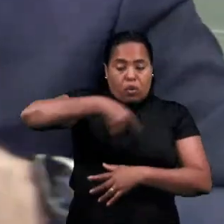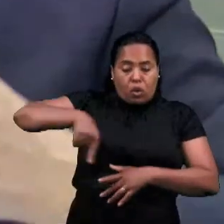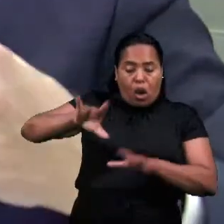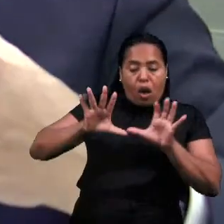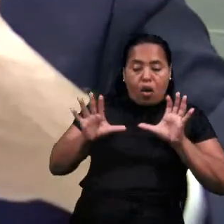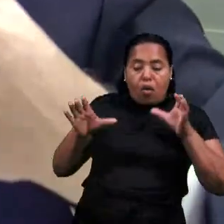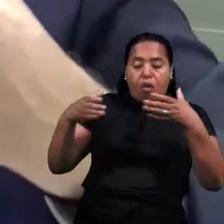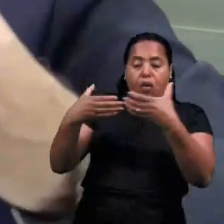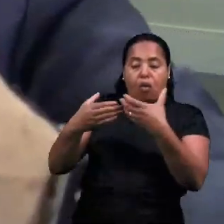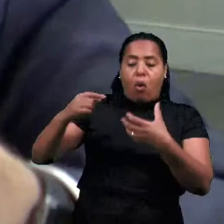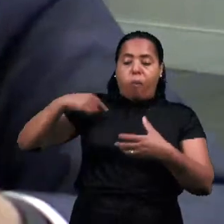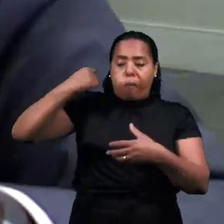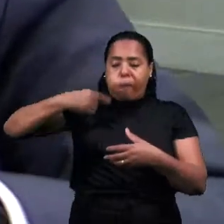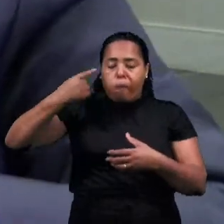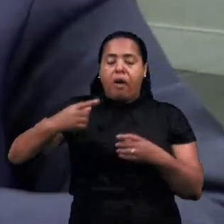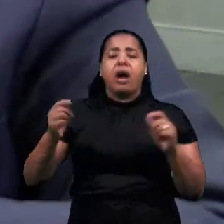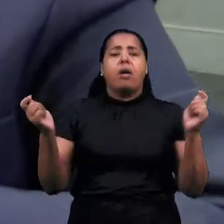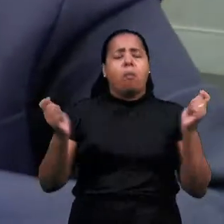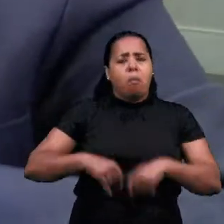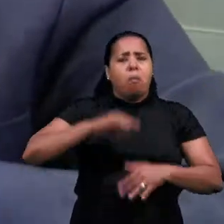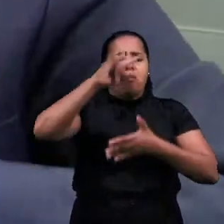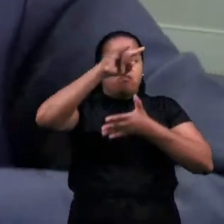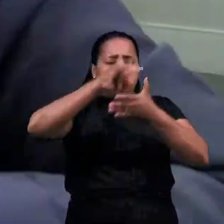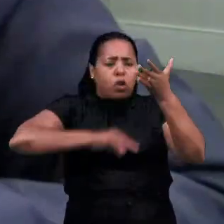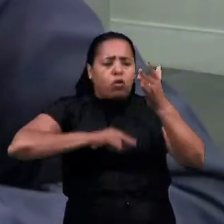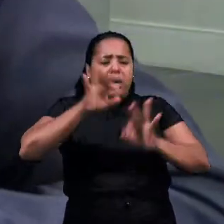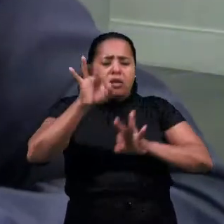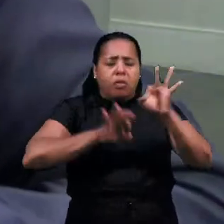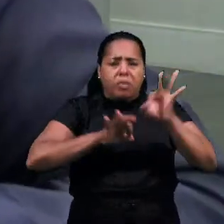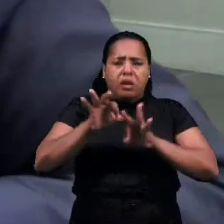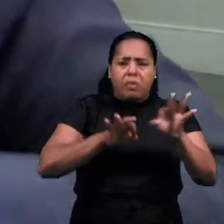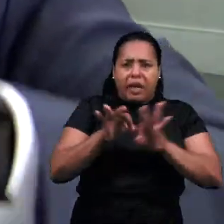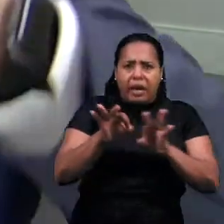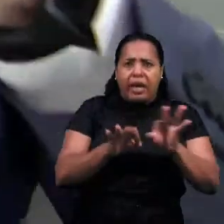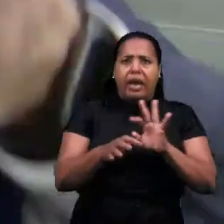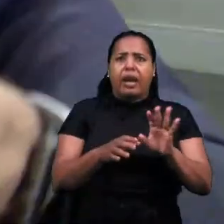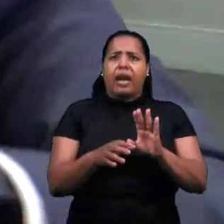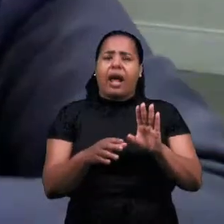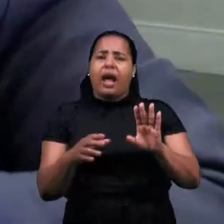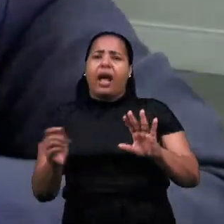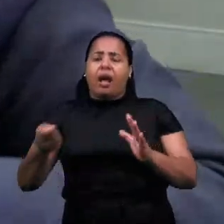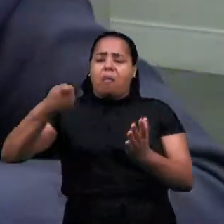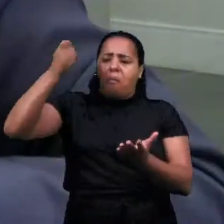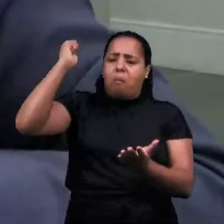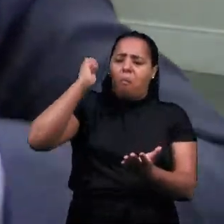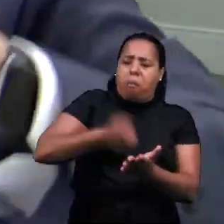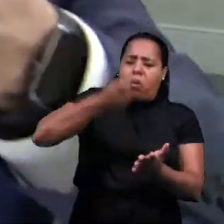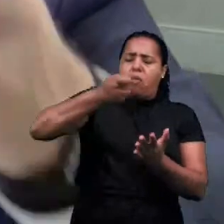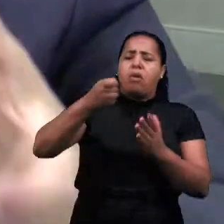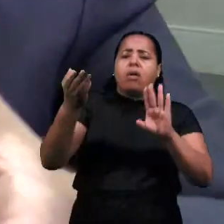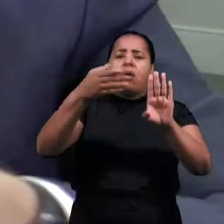a gente pode preparar um documento, bater à porta de um tribunal, de um fórum, pedir ao juiz, conversar com